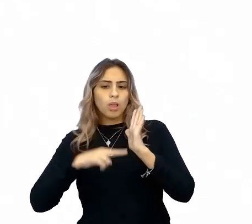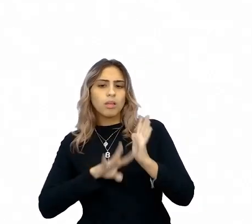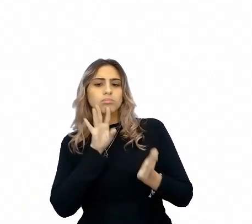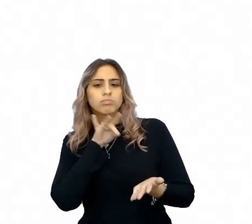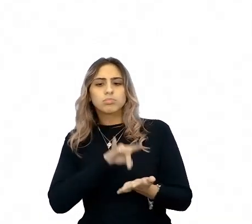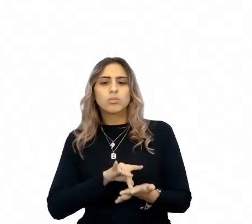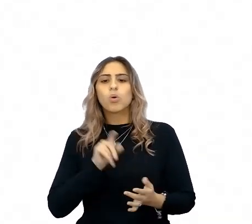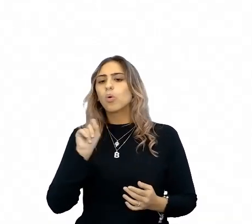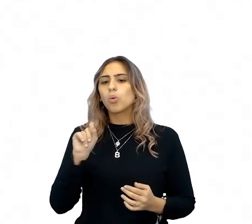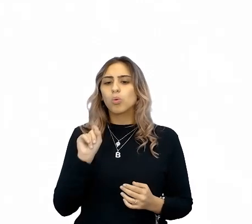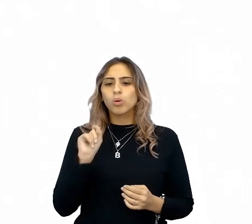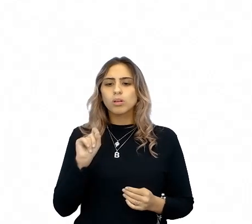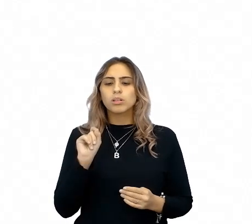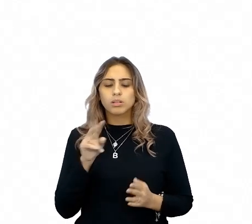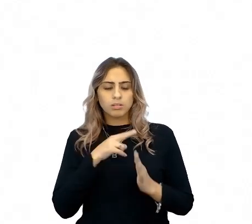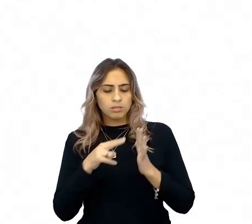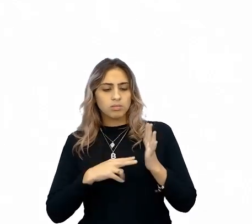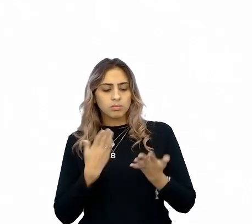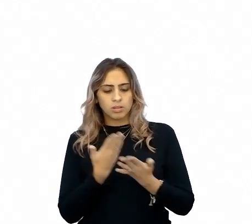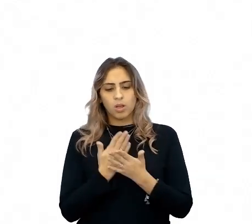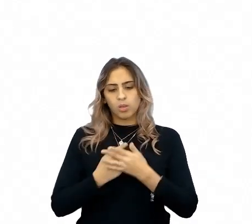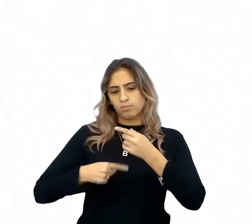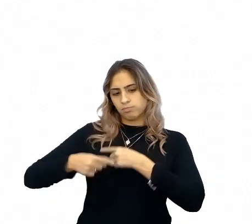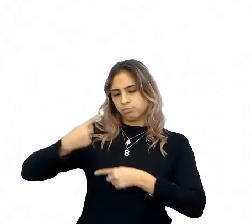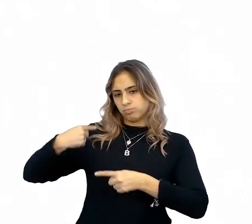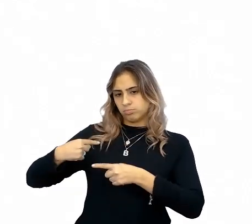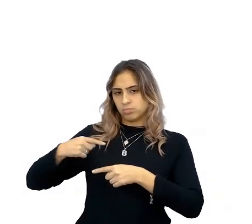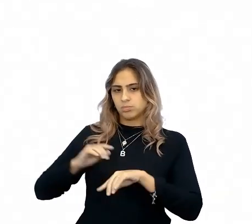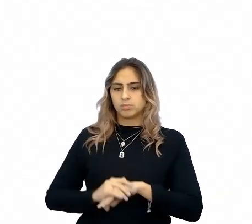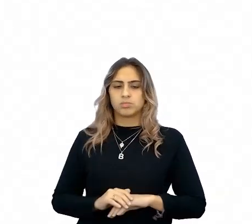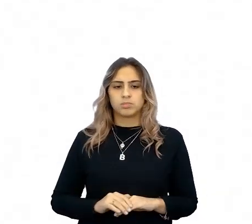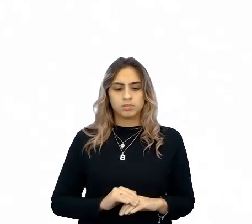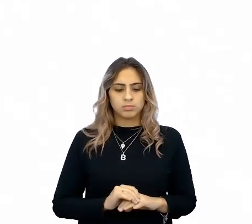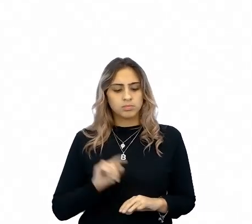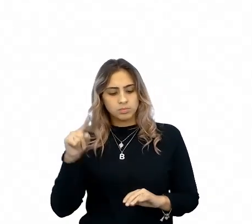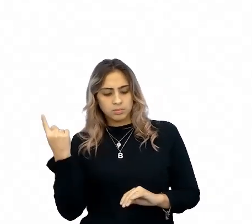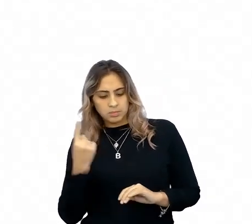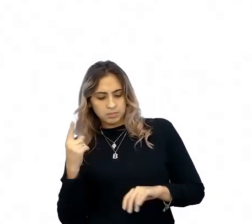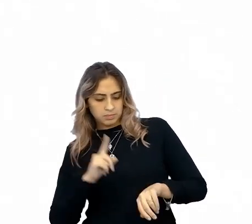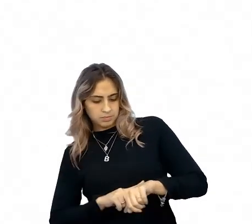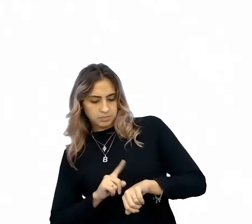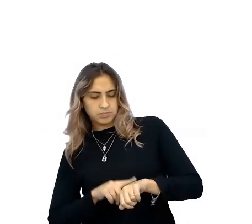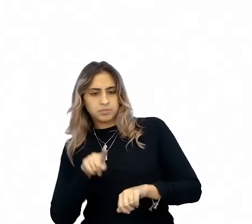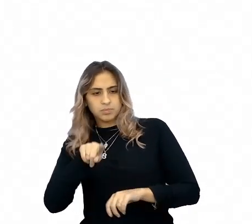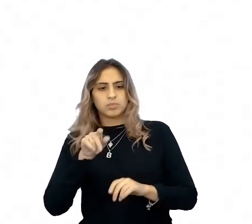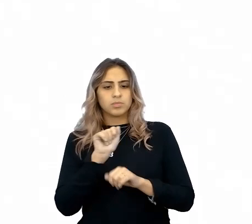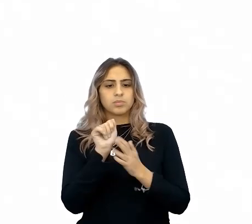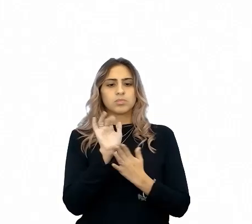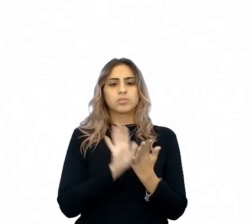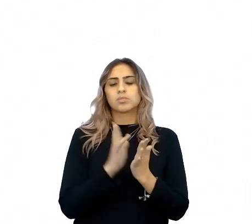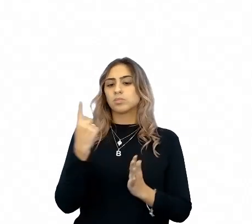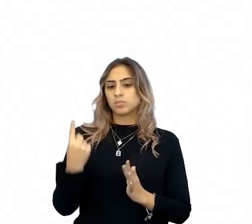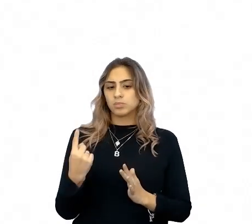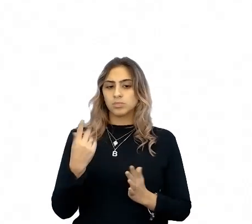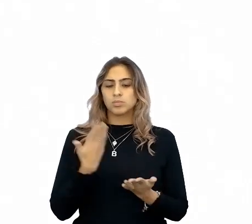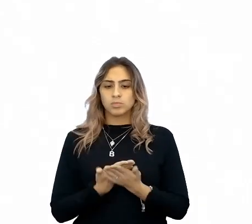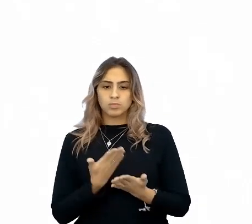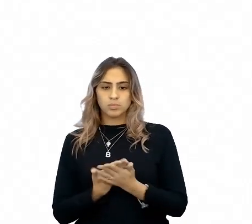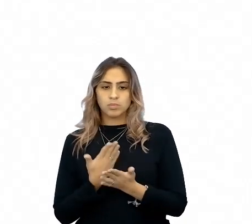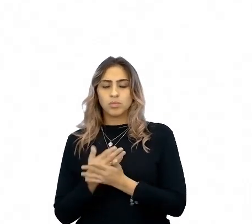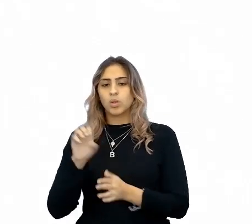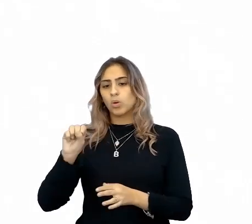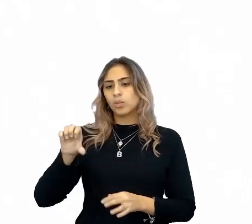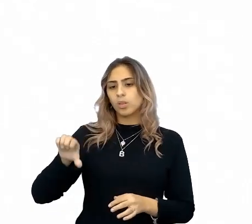O que leram na aula anterior. Neste primeiro momento, né, na atividade 1, as aulas 8